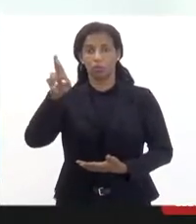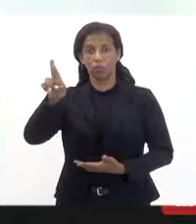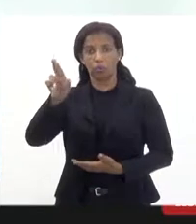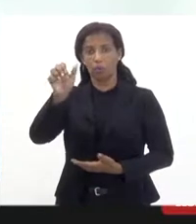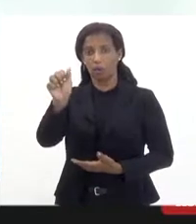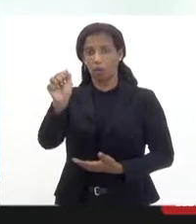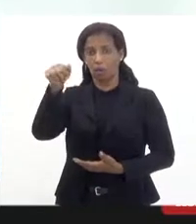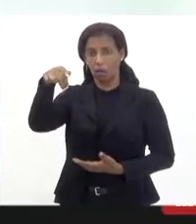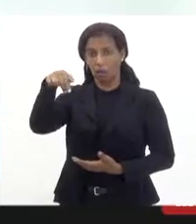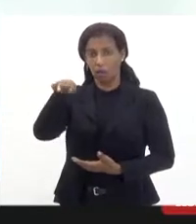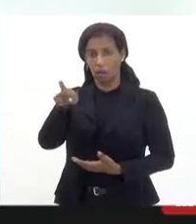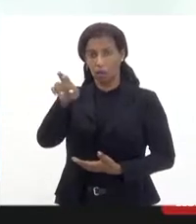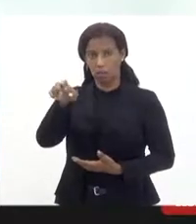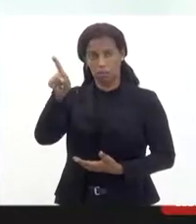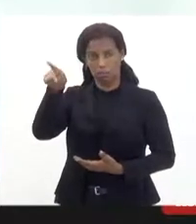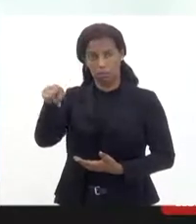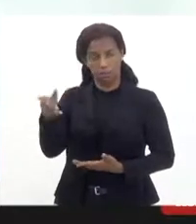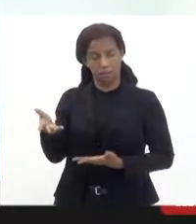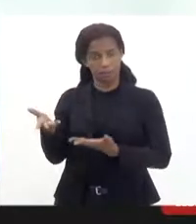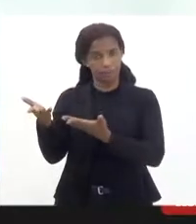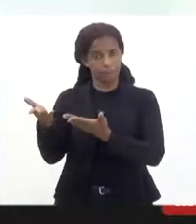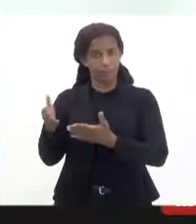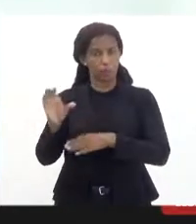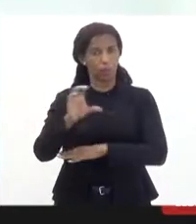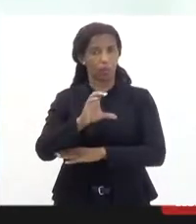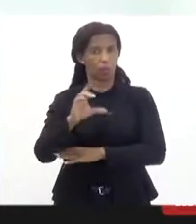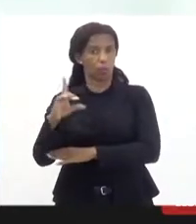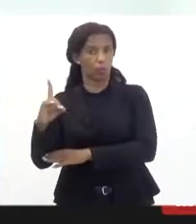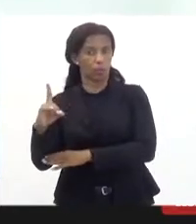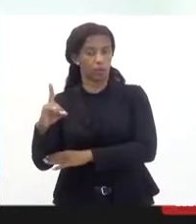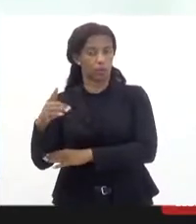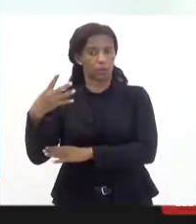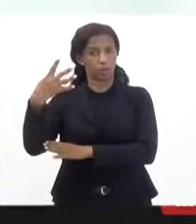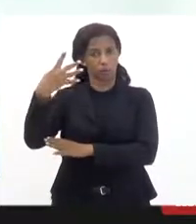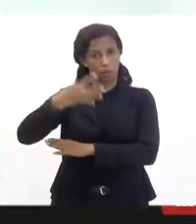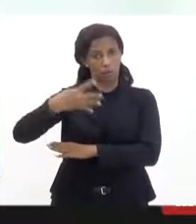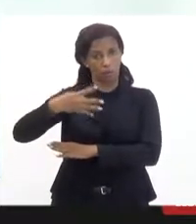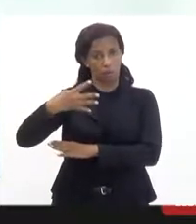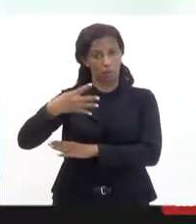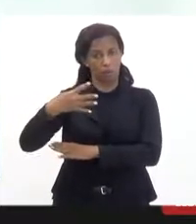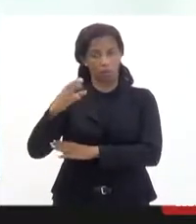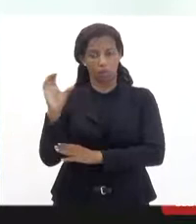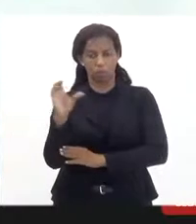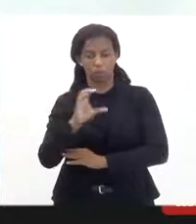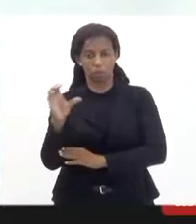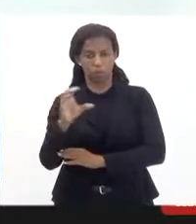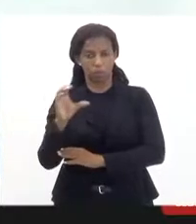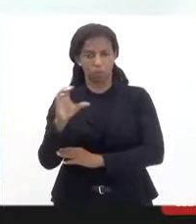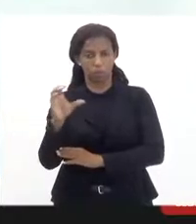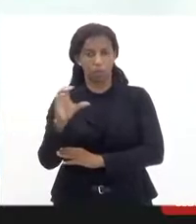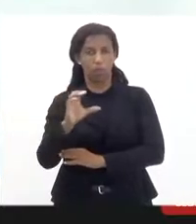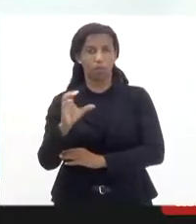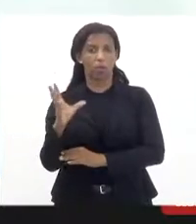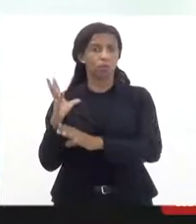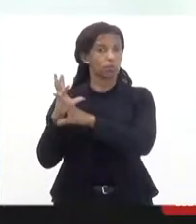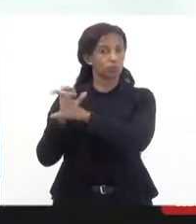André Cirne de Paula, coordenador da 4ª Coordenadoria de Auditoria de